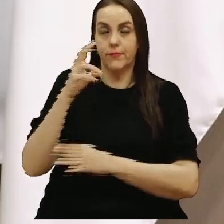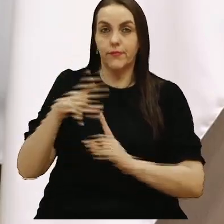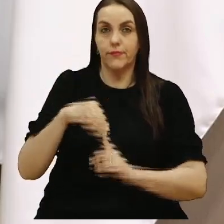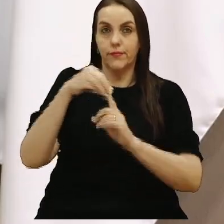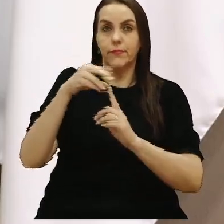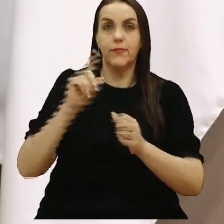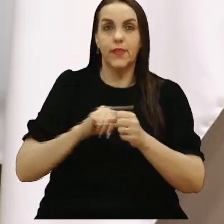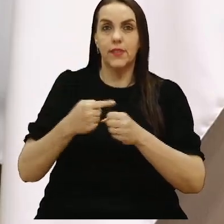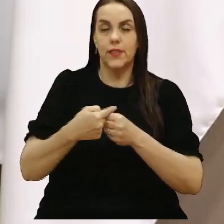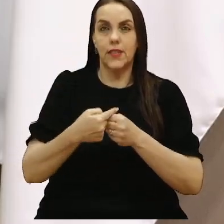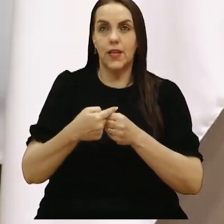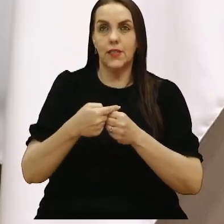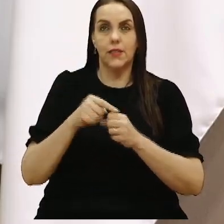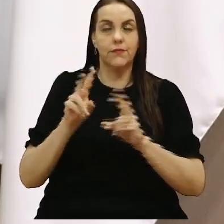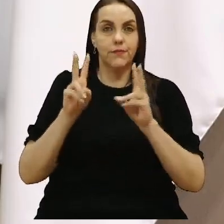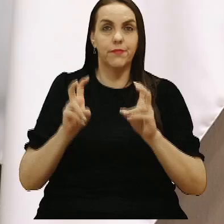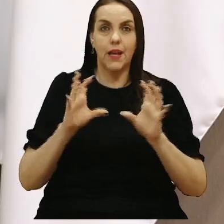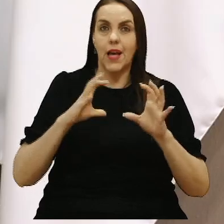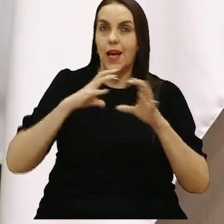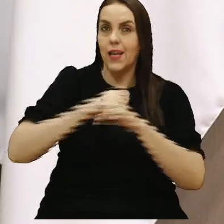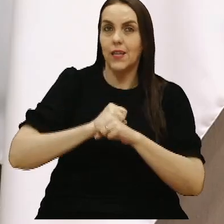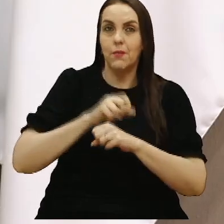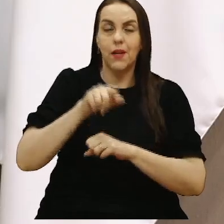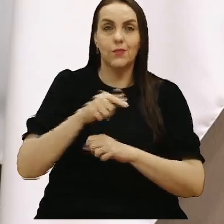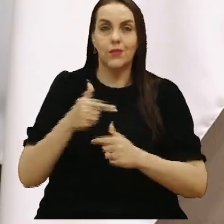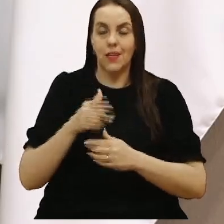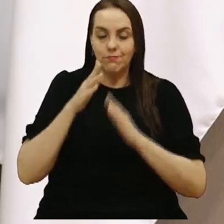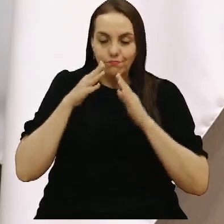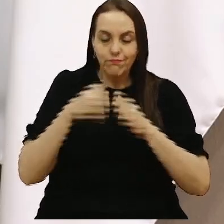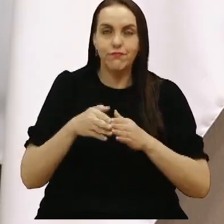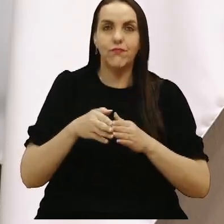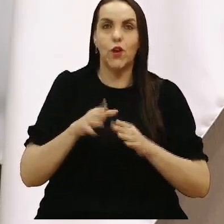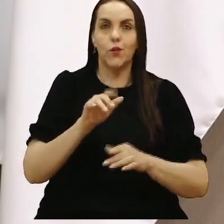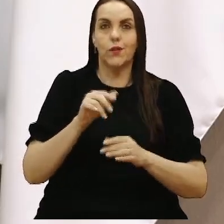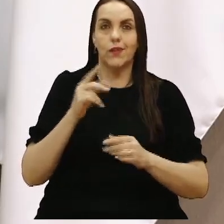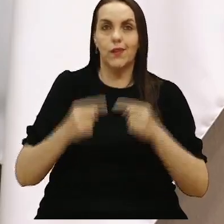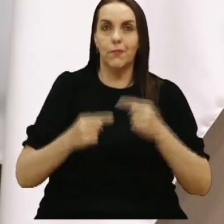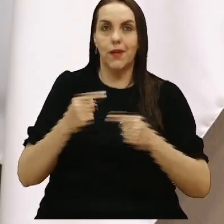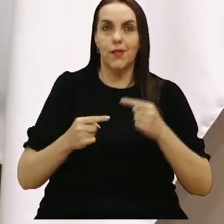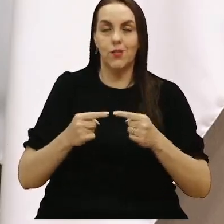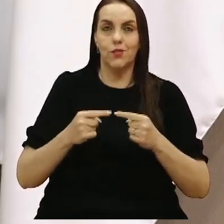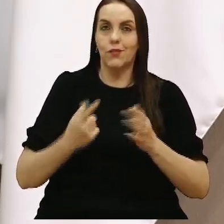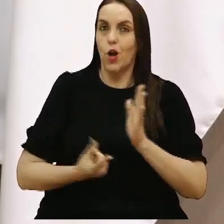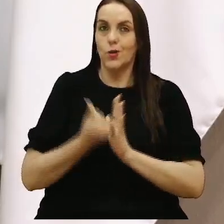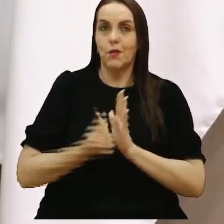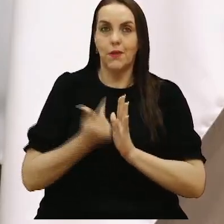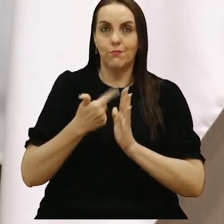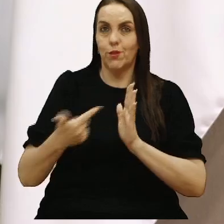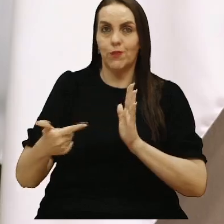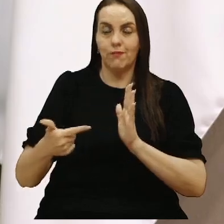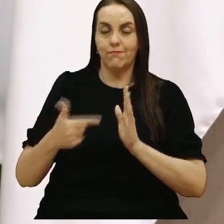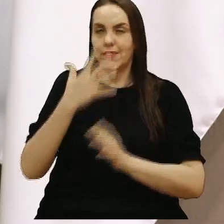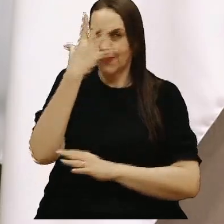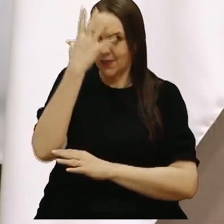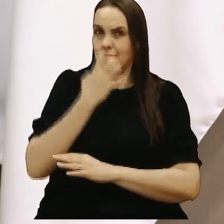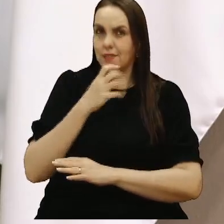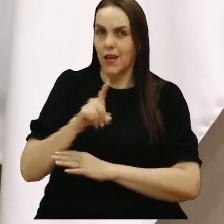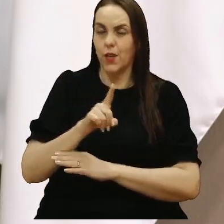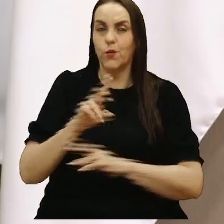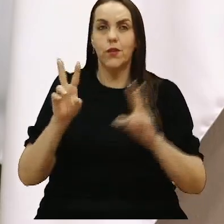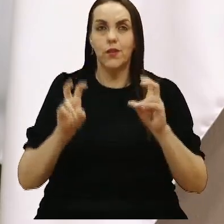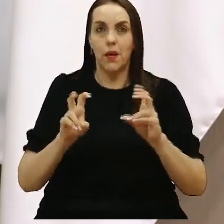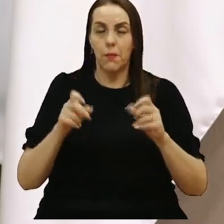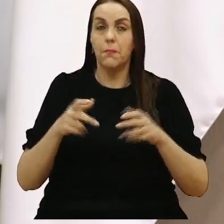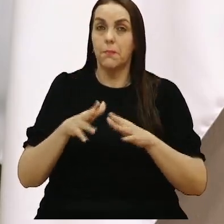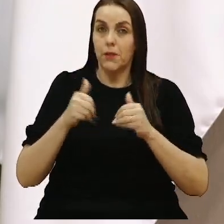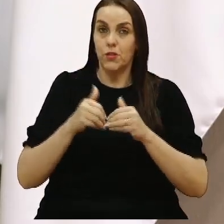dizer que a causa animal está no centro do debate se não tem orçamento para isso. Então, vamos tratar com seriedade que o tema pede. A partir